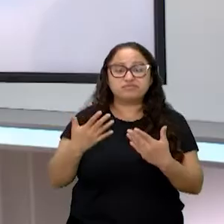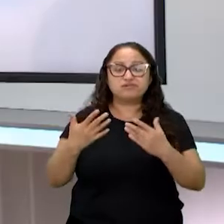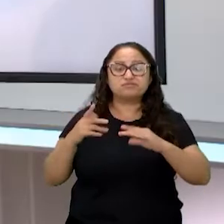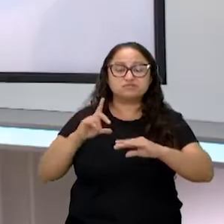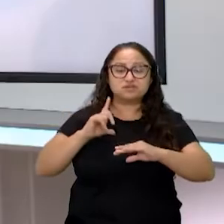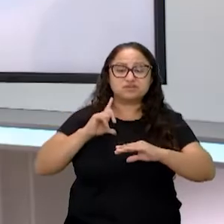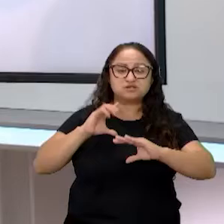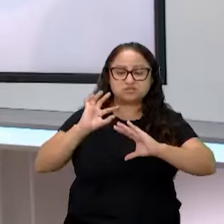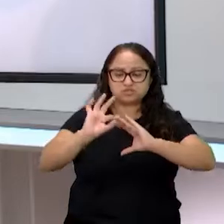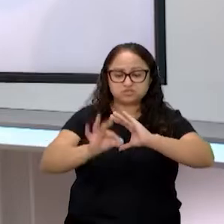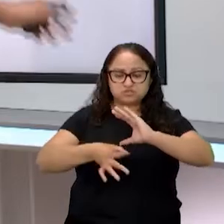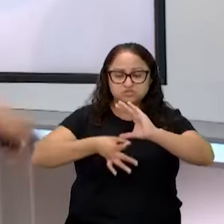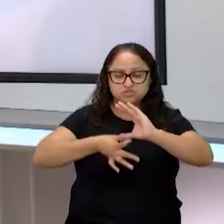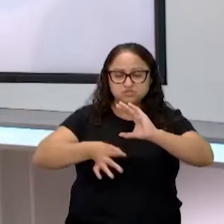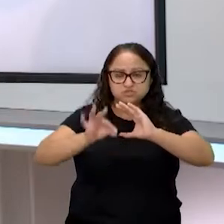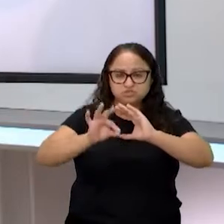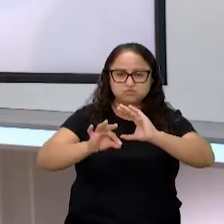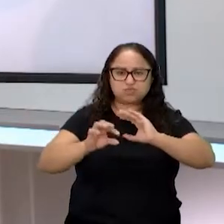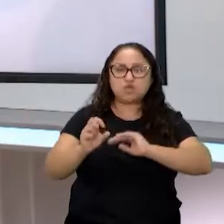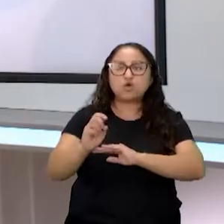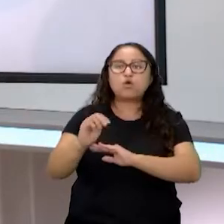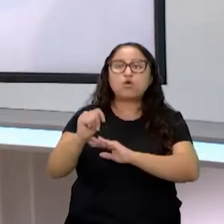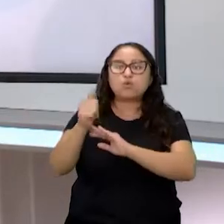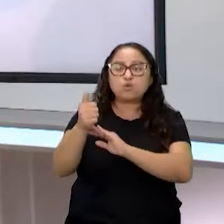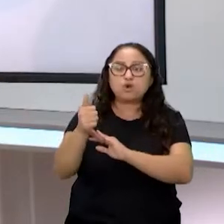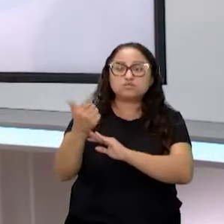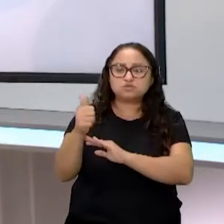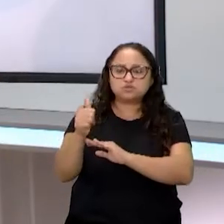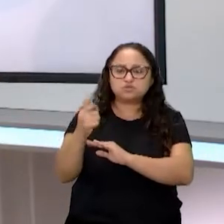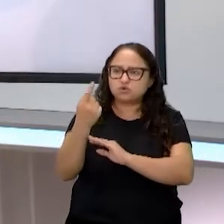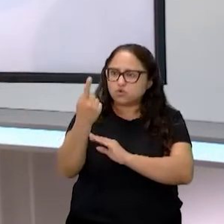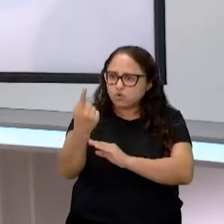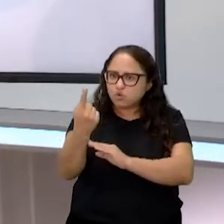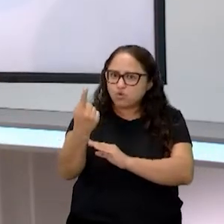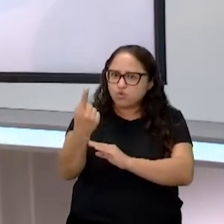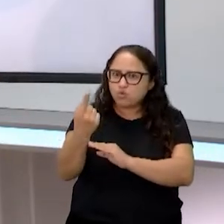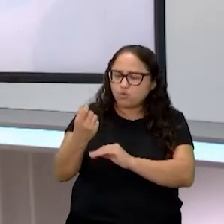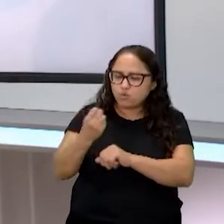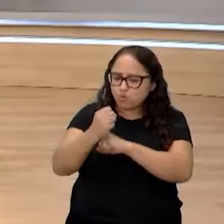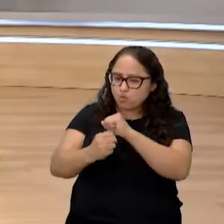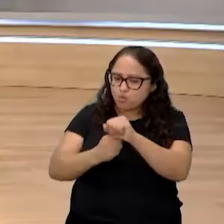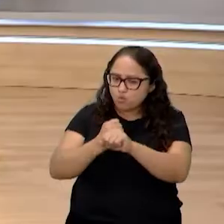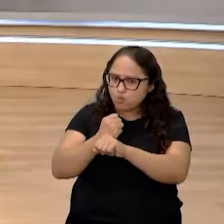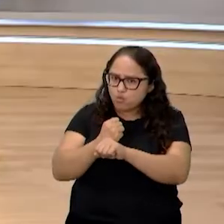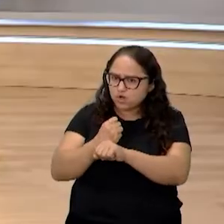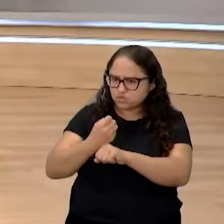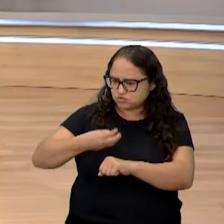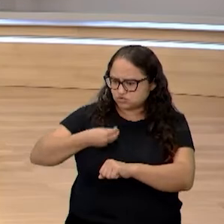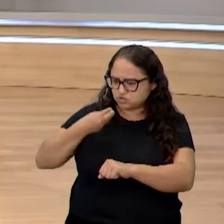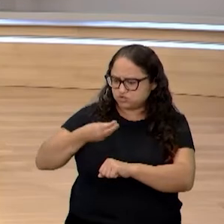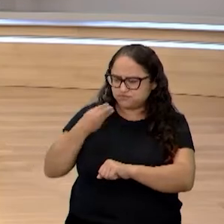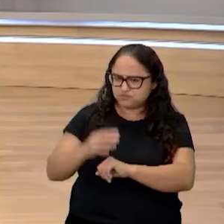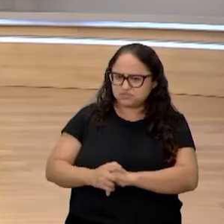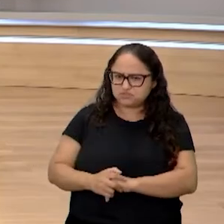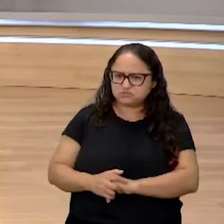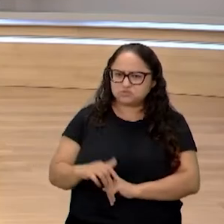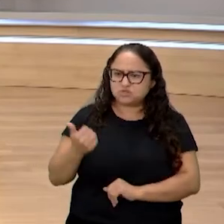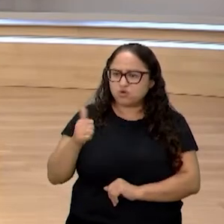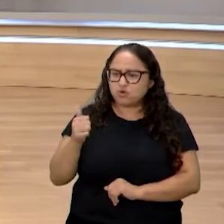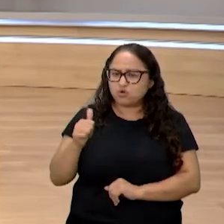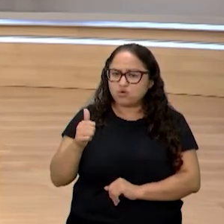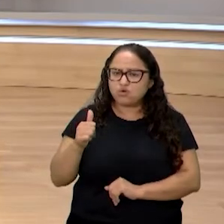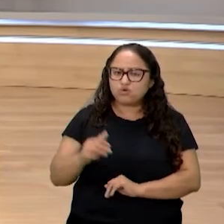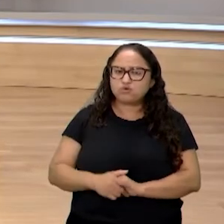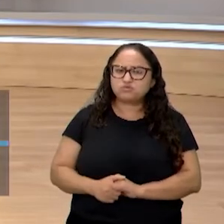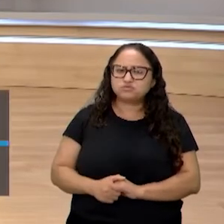cada 11, quase 12 anos aí, você completaria 1 ano de vida. Olha que interessante, né? Passou 11 anos. Pensou? Aí passou 11